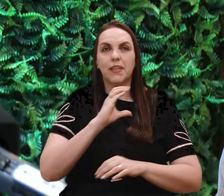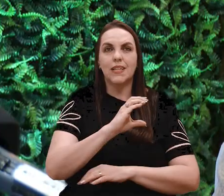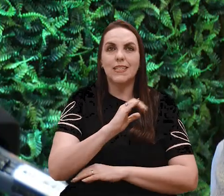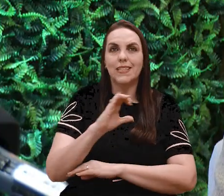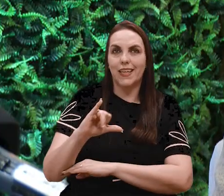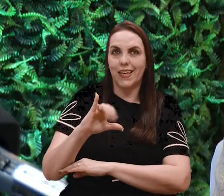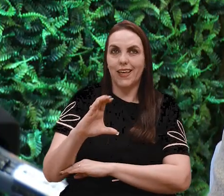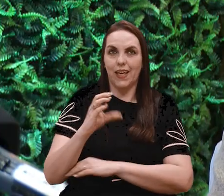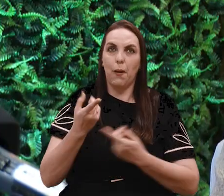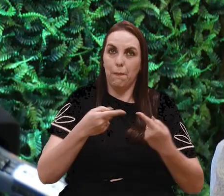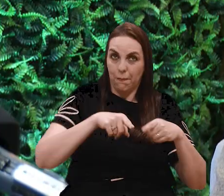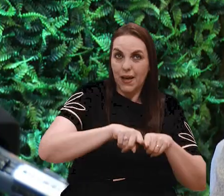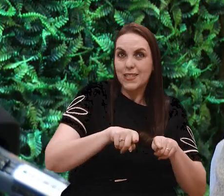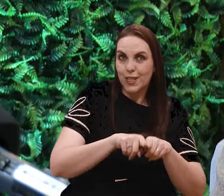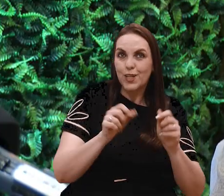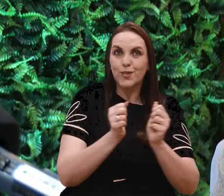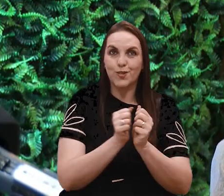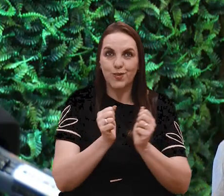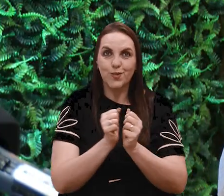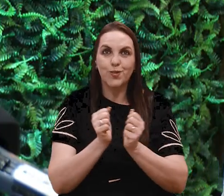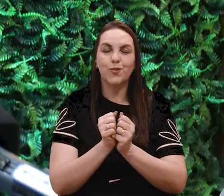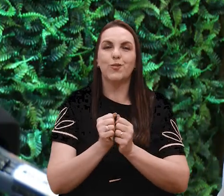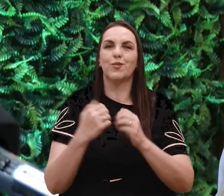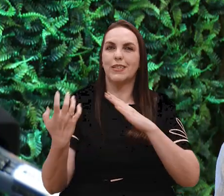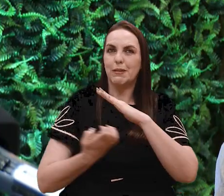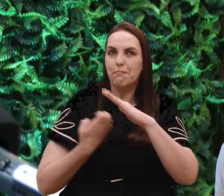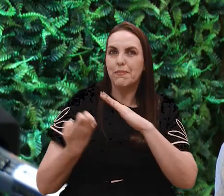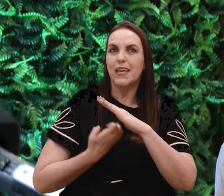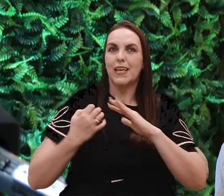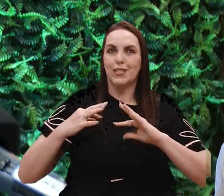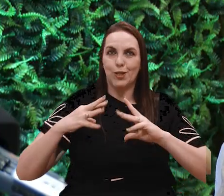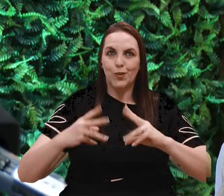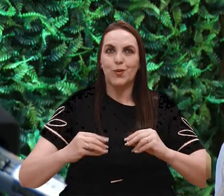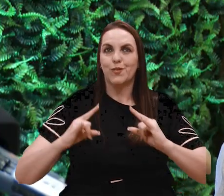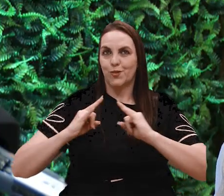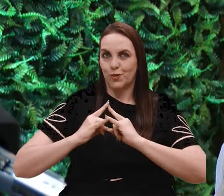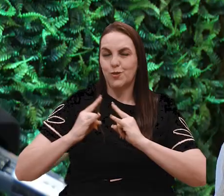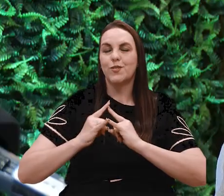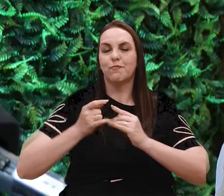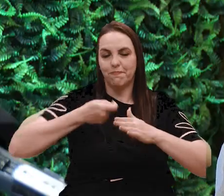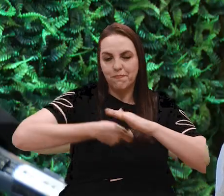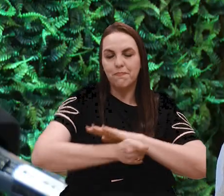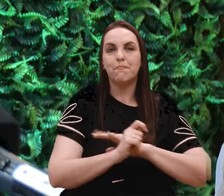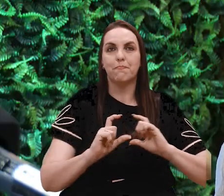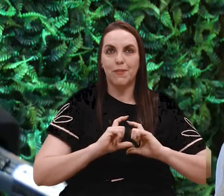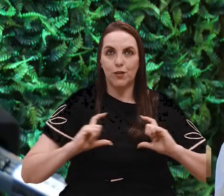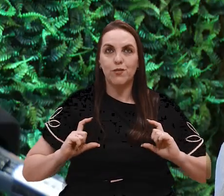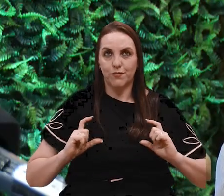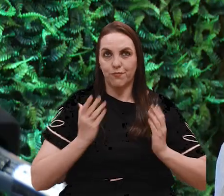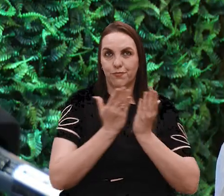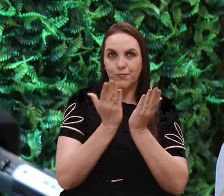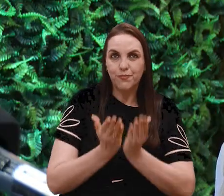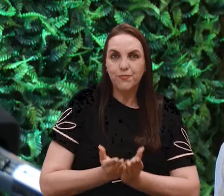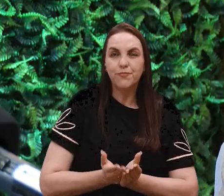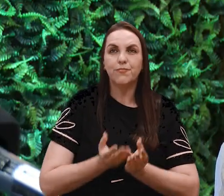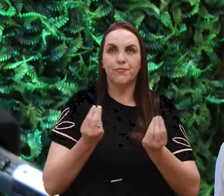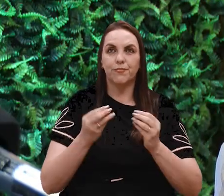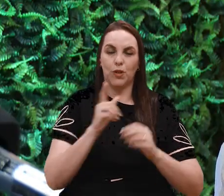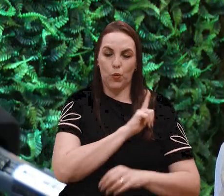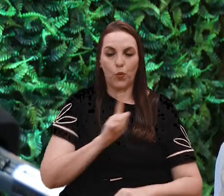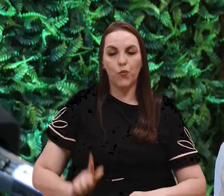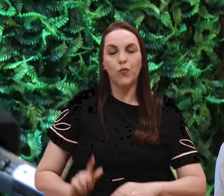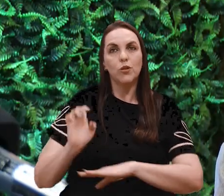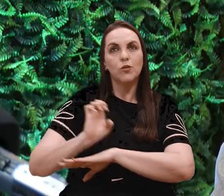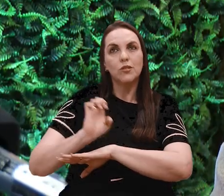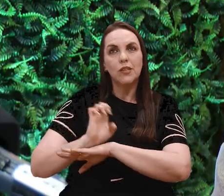junto dos seus parceiros empresariais e outras entidades patrocinando um estudo de modelagem para o governo do estado. Temos reunião agora